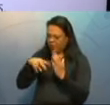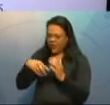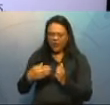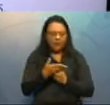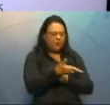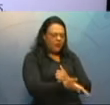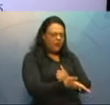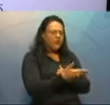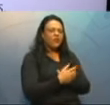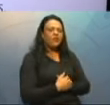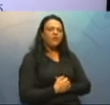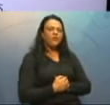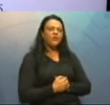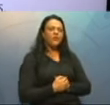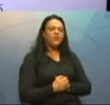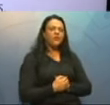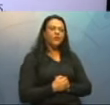você.